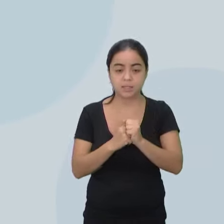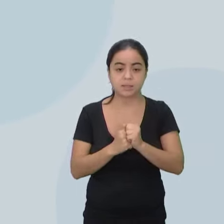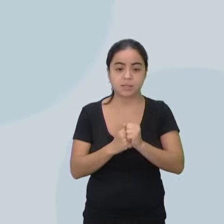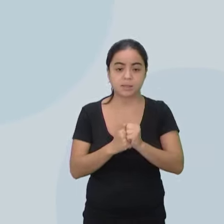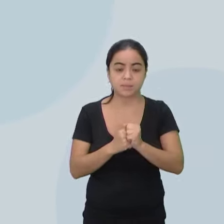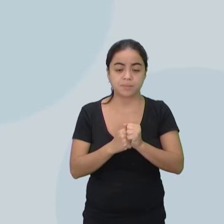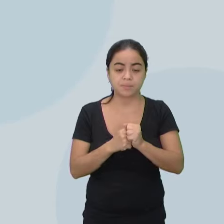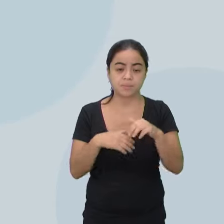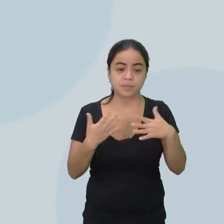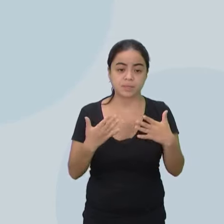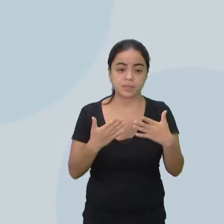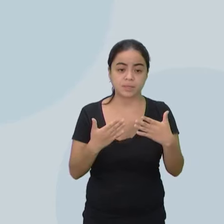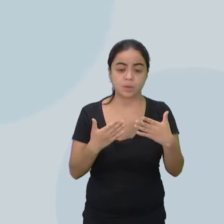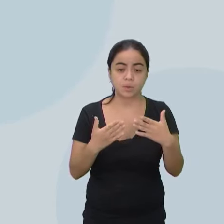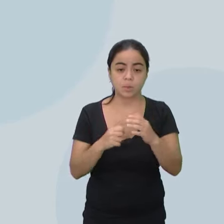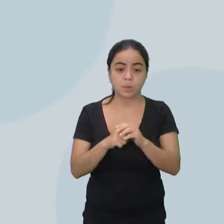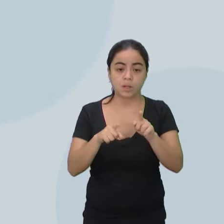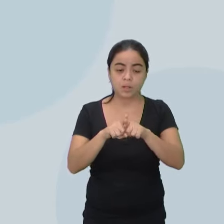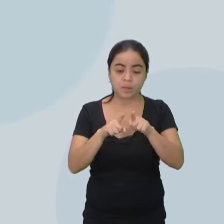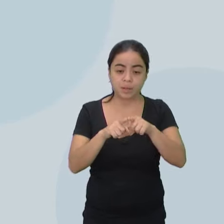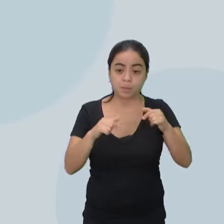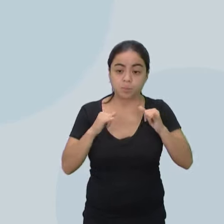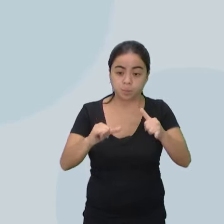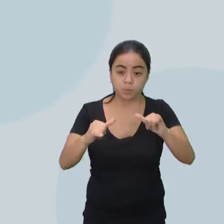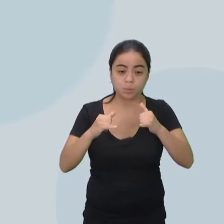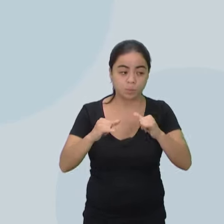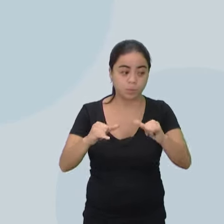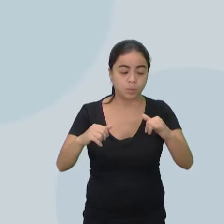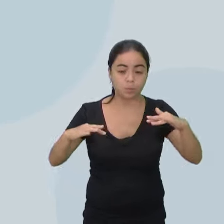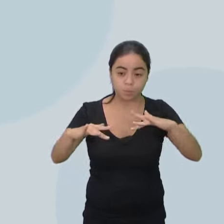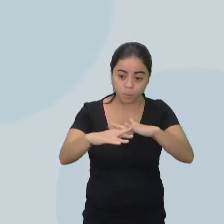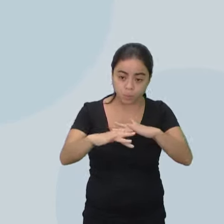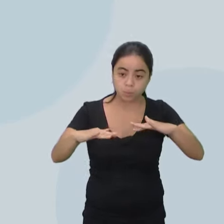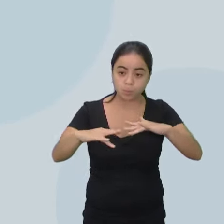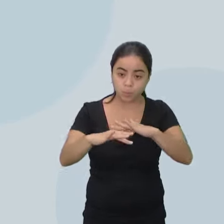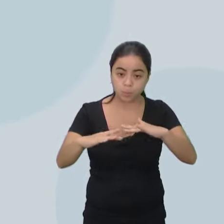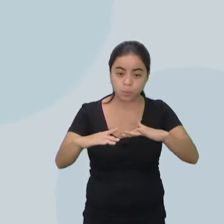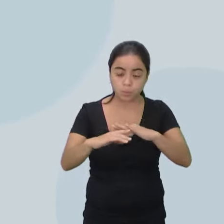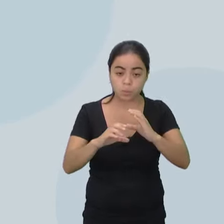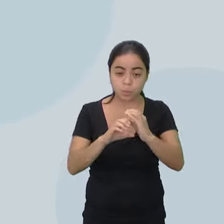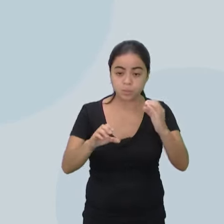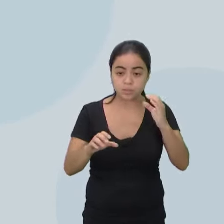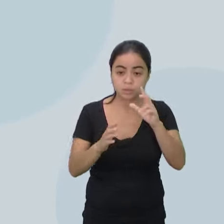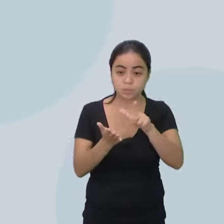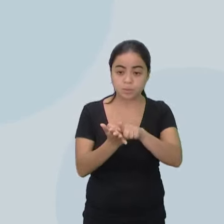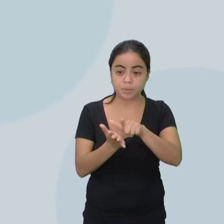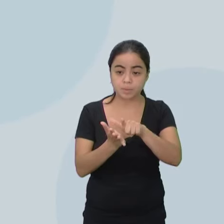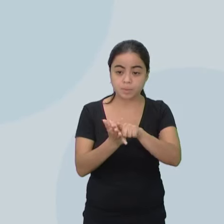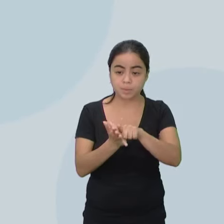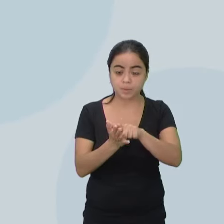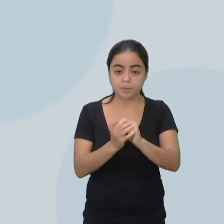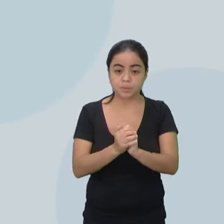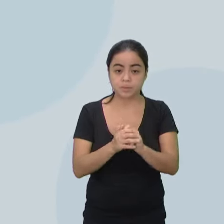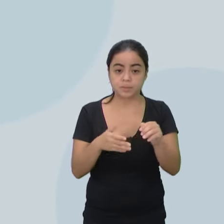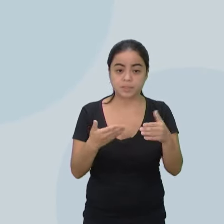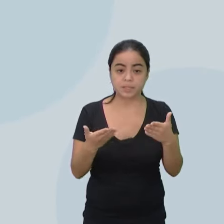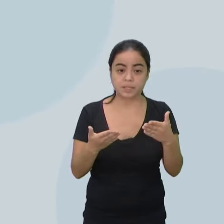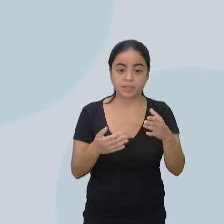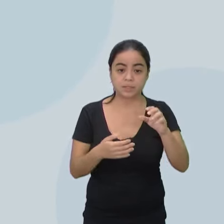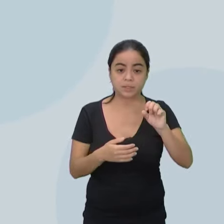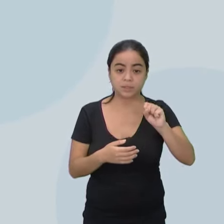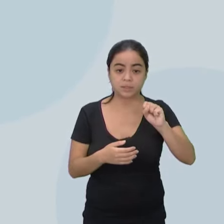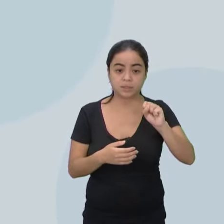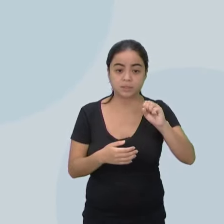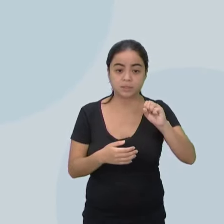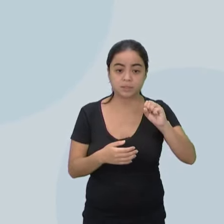anterior, acionada pelos impulsos elétricos, move-se sobre um cilindro de papel, compondo então os